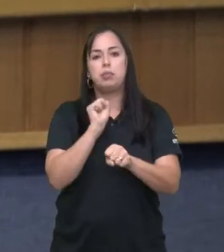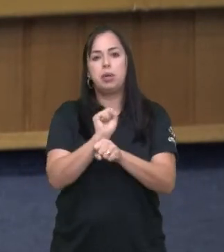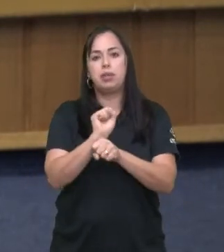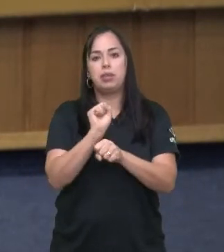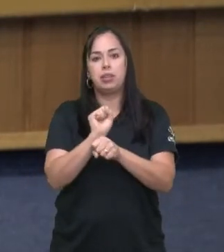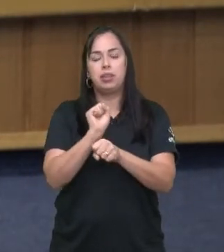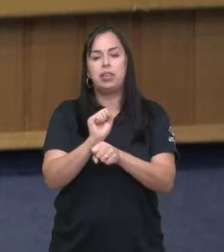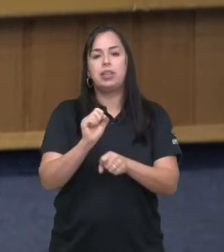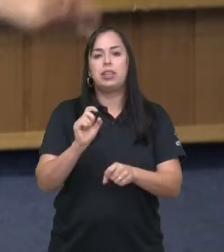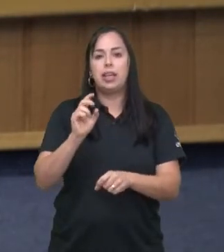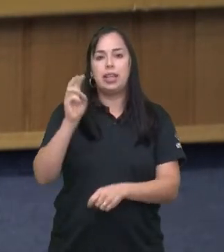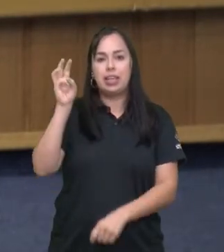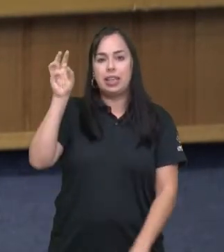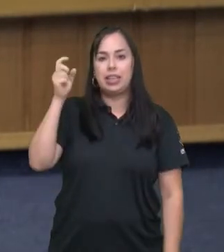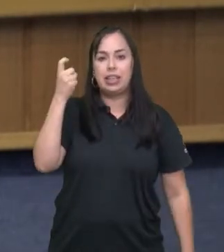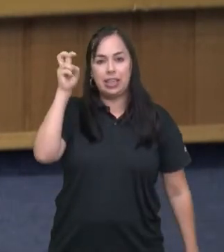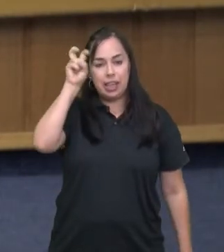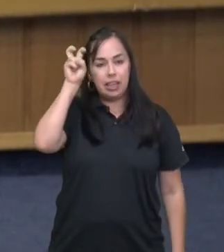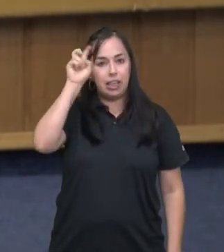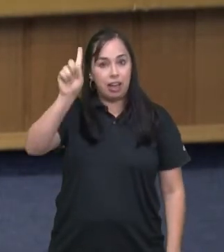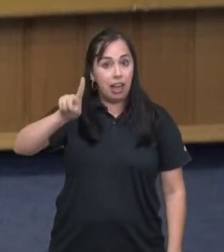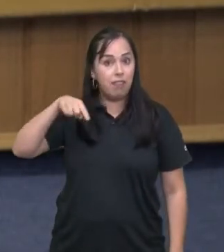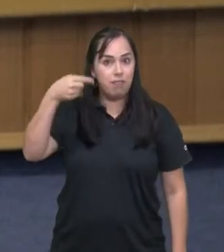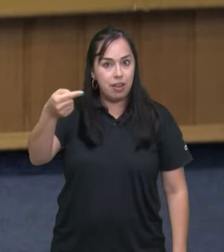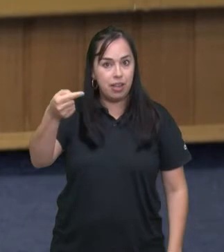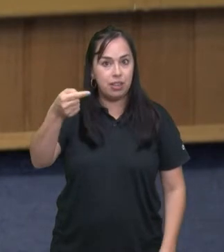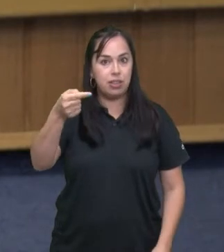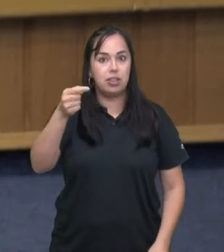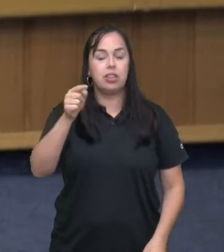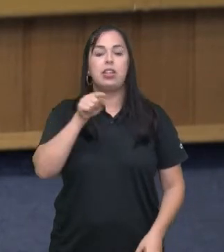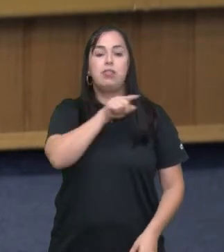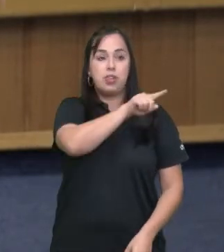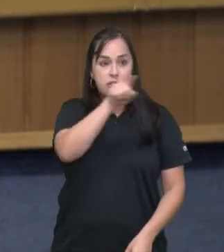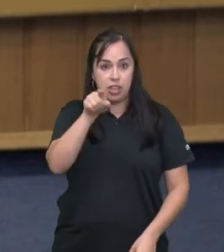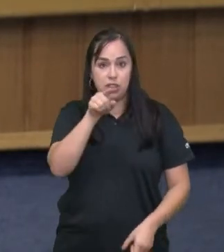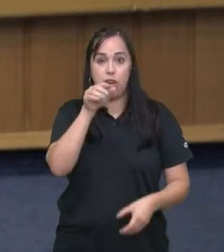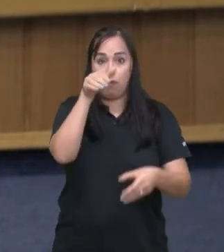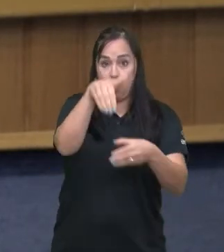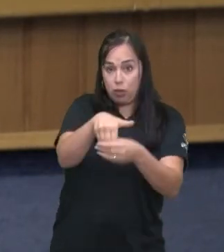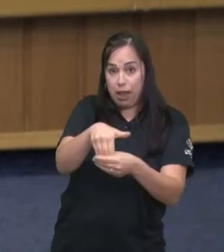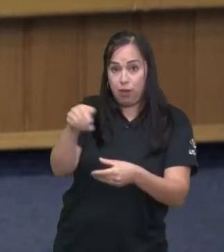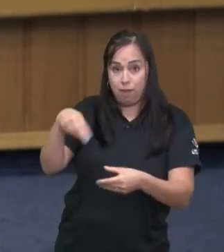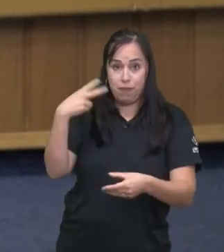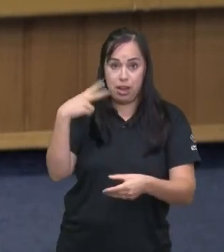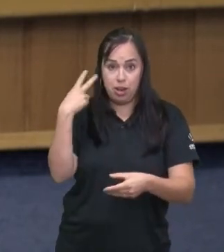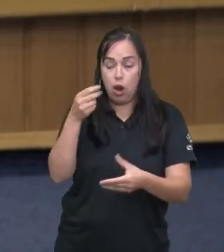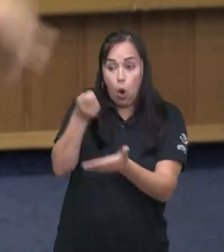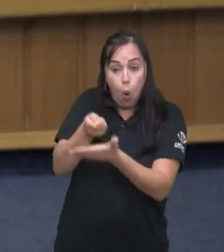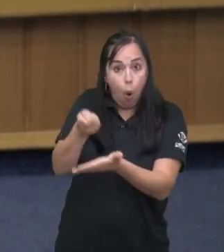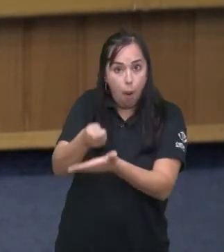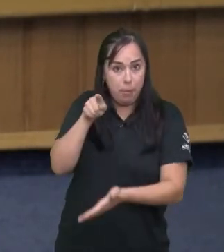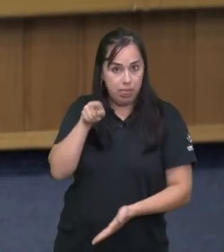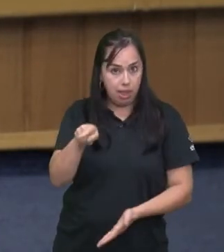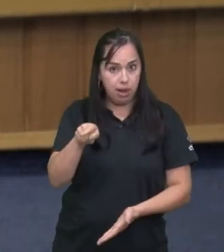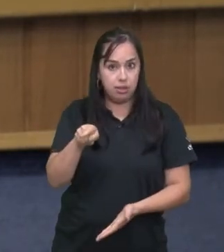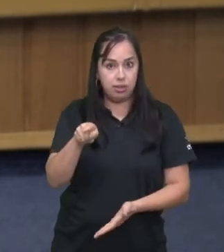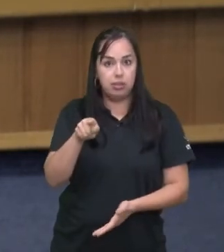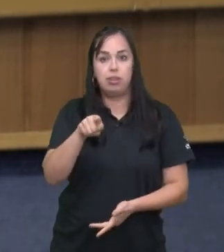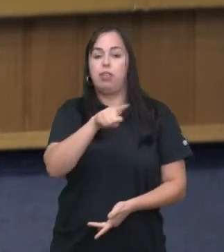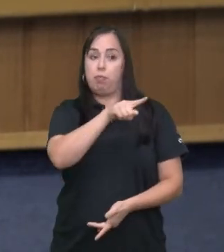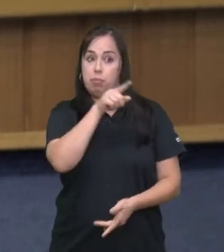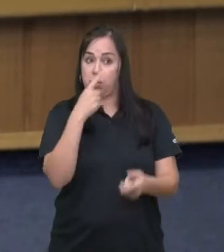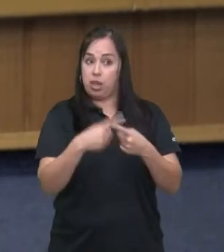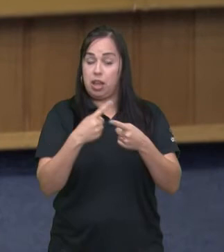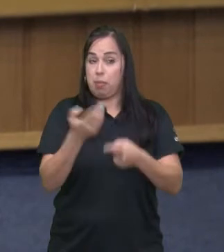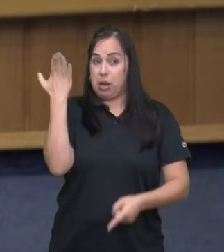próxima quinta-feira, aqueles que votaram nos vereadores que estão aqui representados cobrem deles, porque vocês